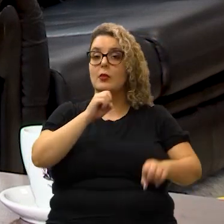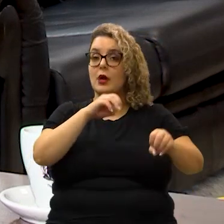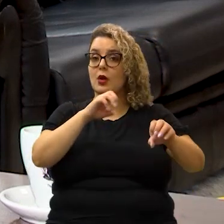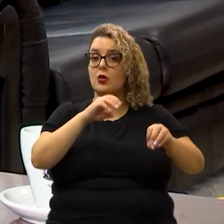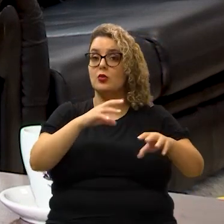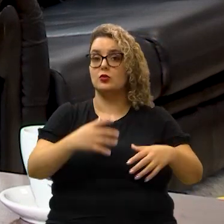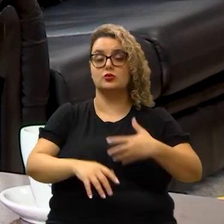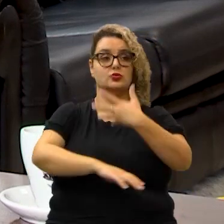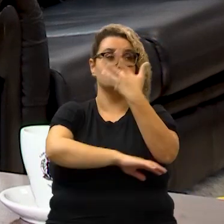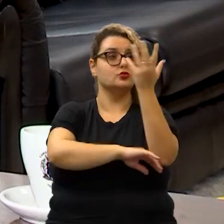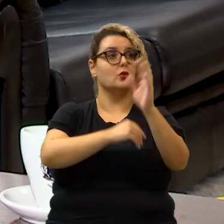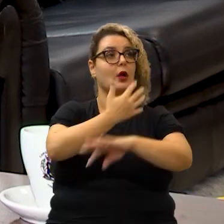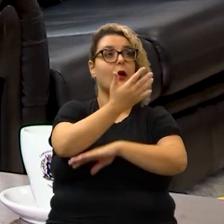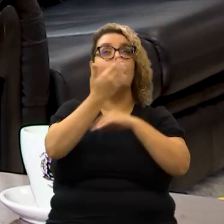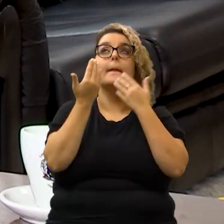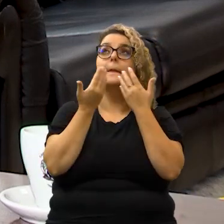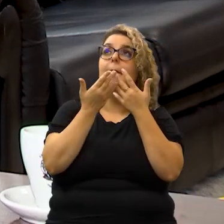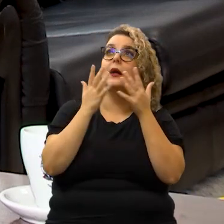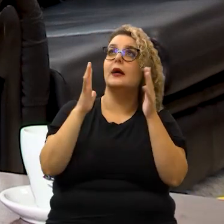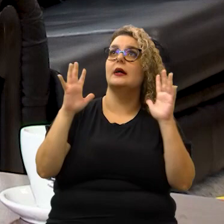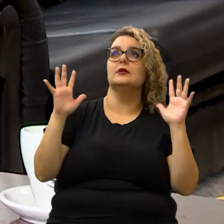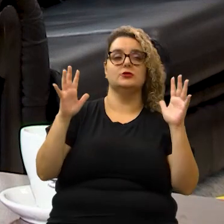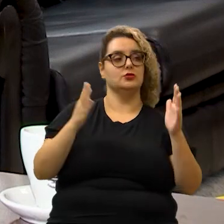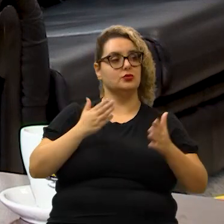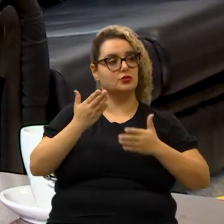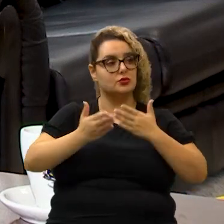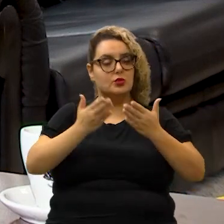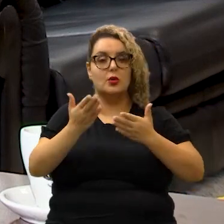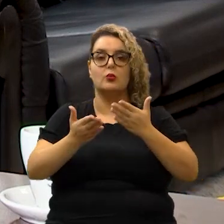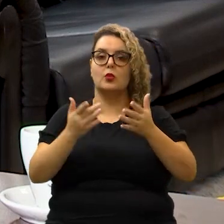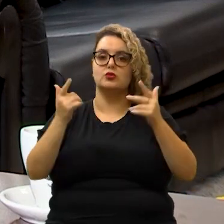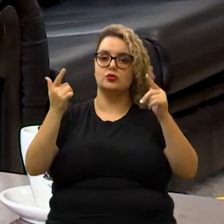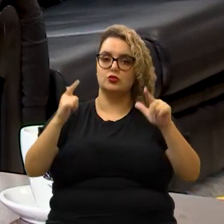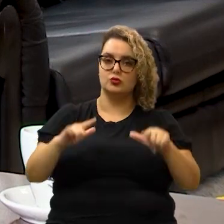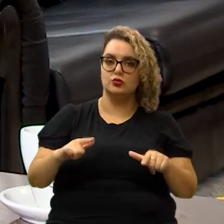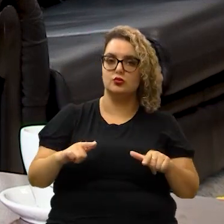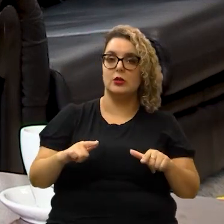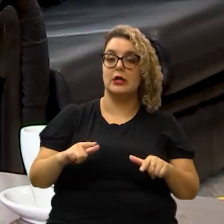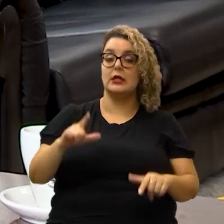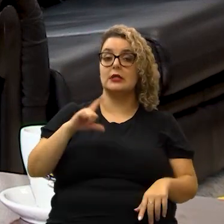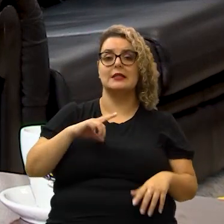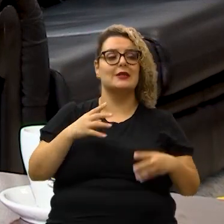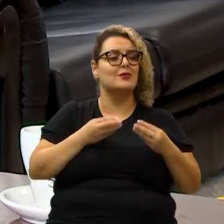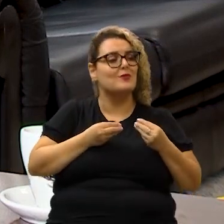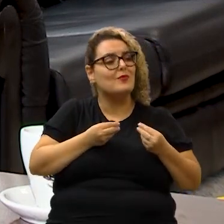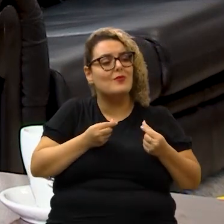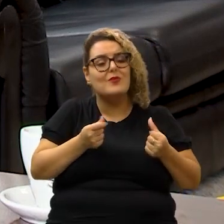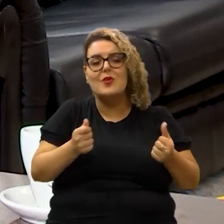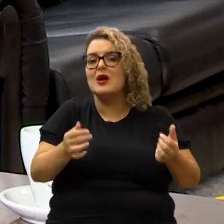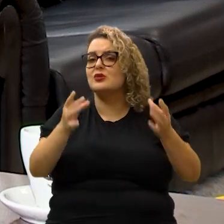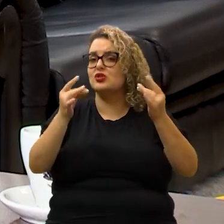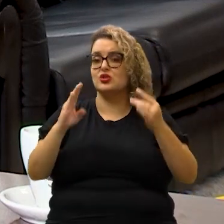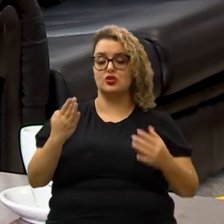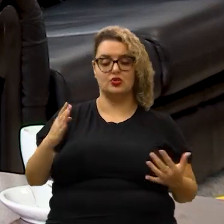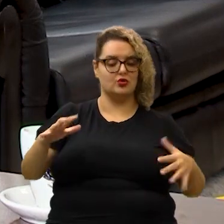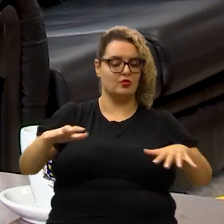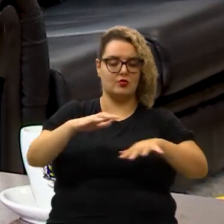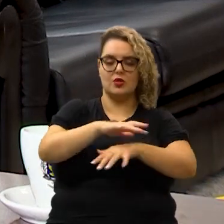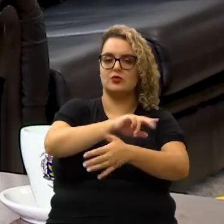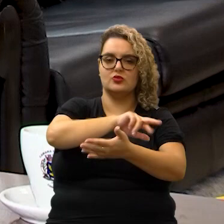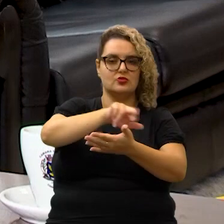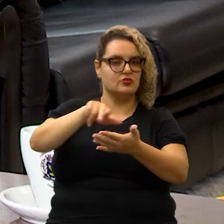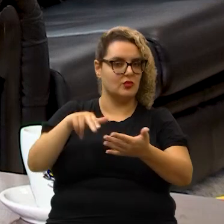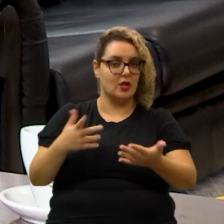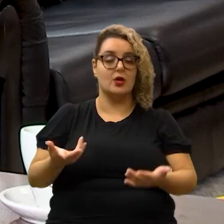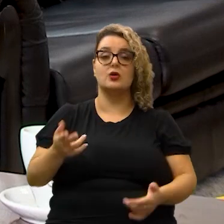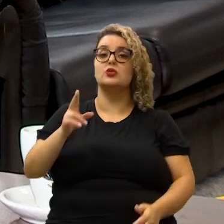livre. É assim, a preservação de um espaço que tem muita riqueza de biodiversidade e utilizar